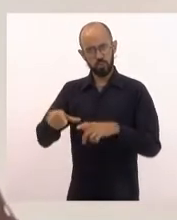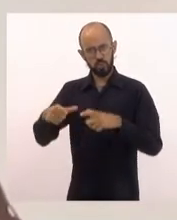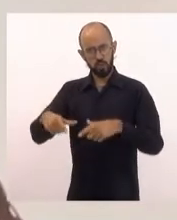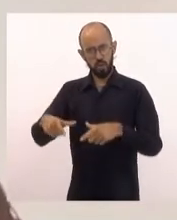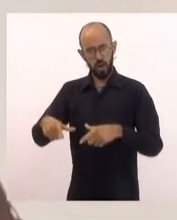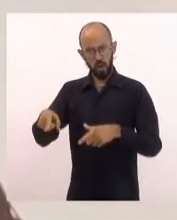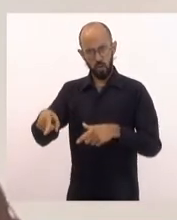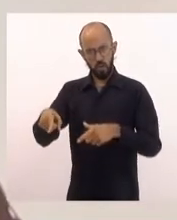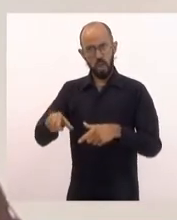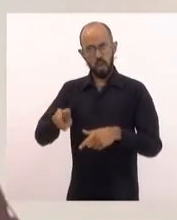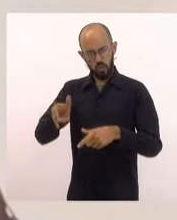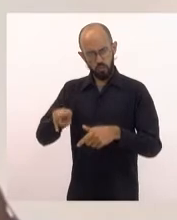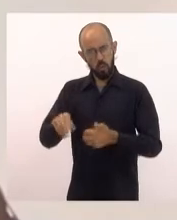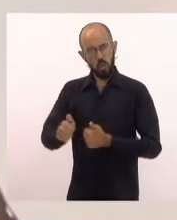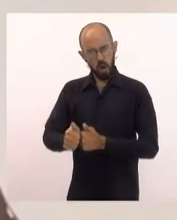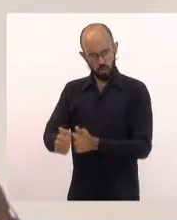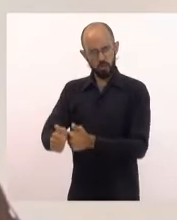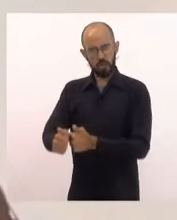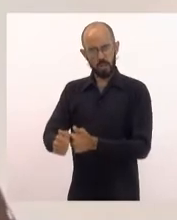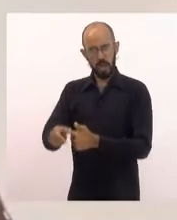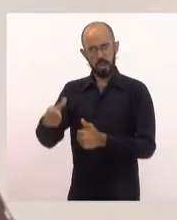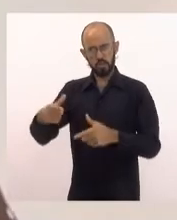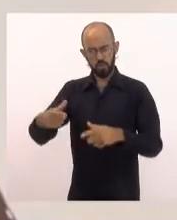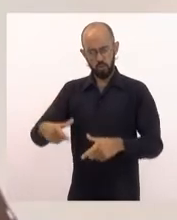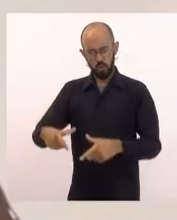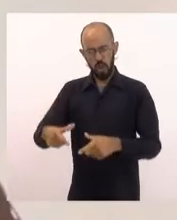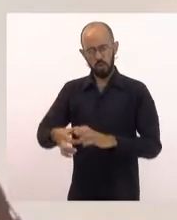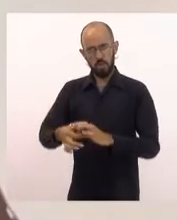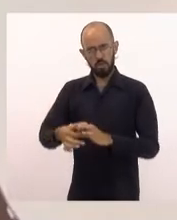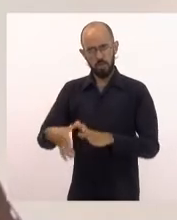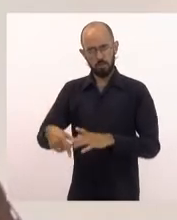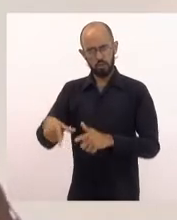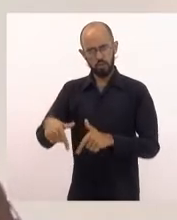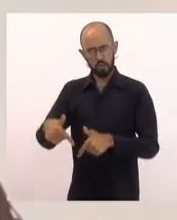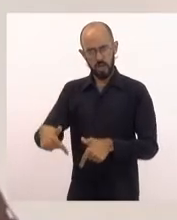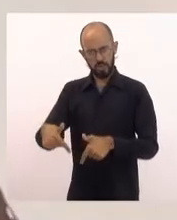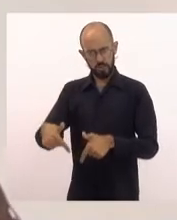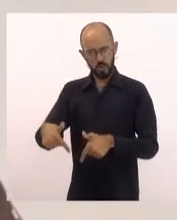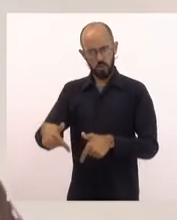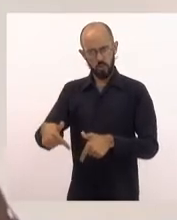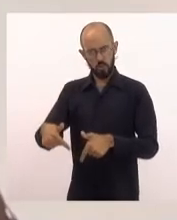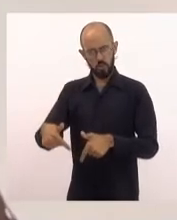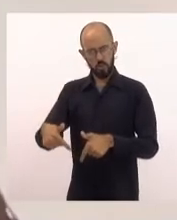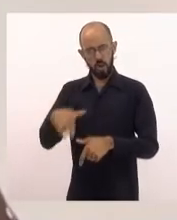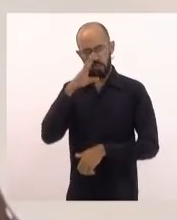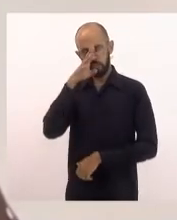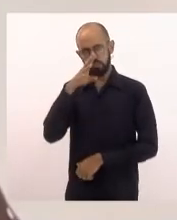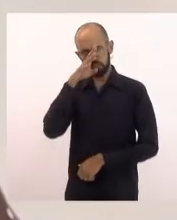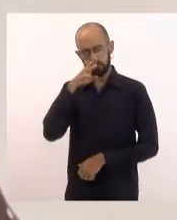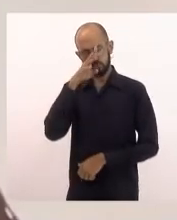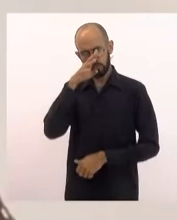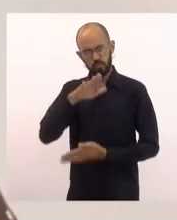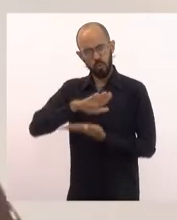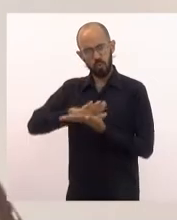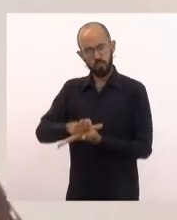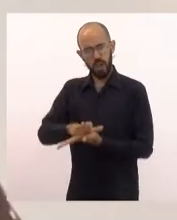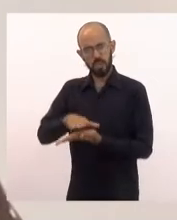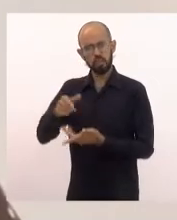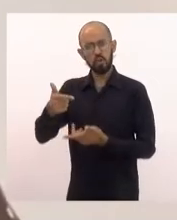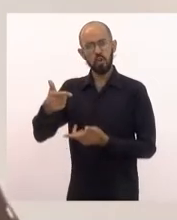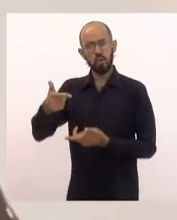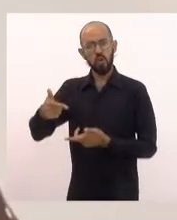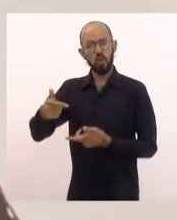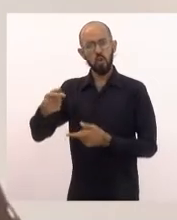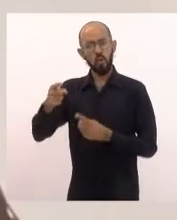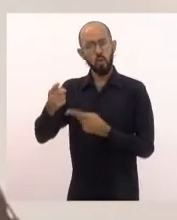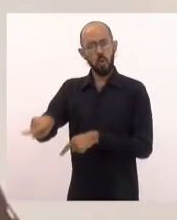para e passos, esse estabelecimento que permitiu esse ato bárbaro e cruel contra esse jovem imigrante